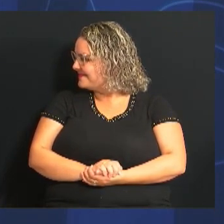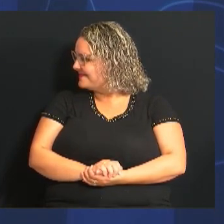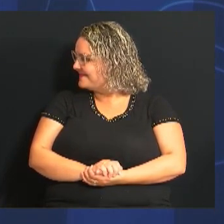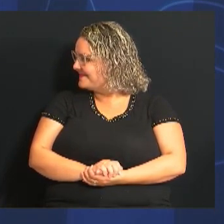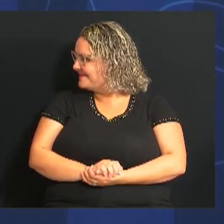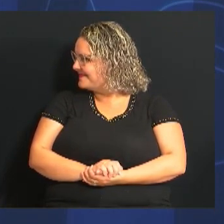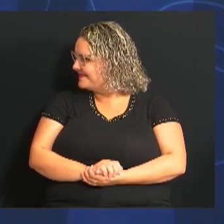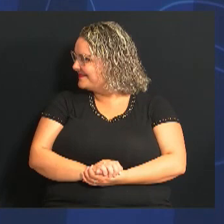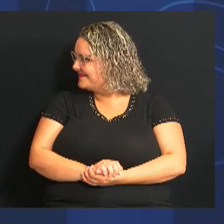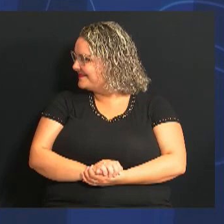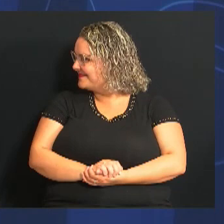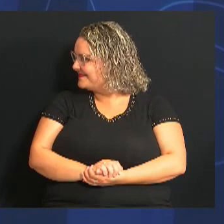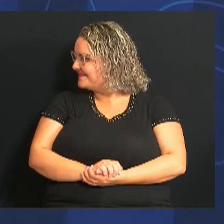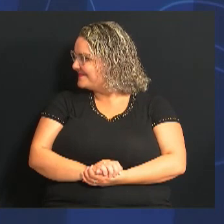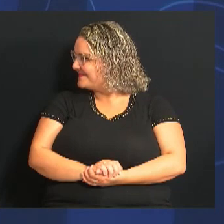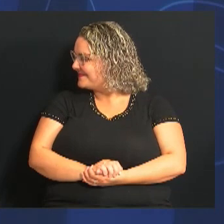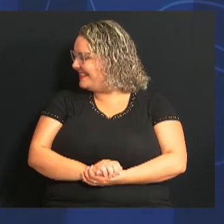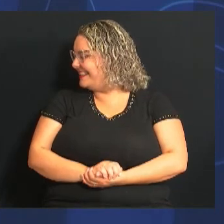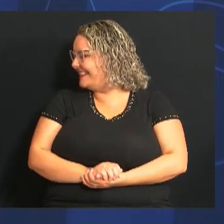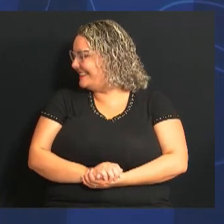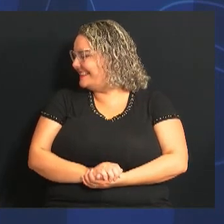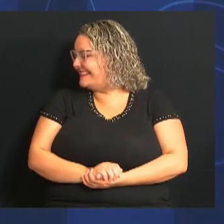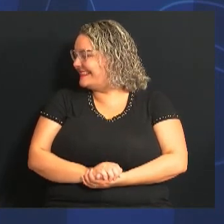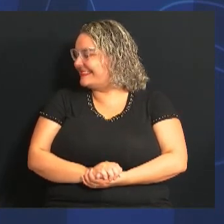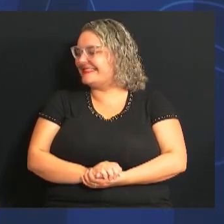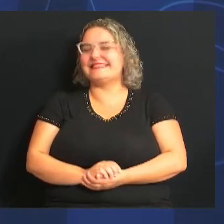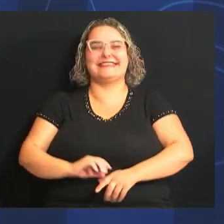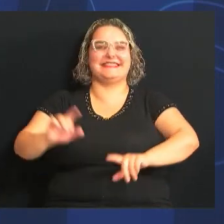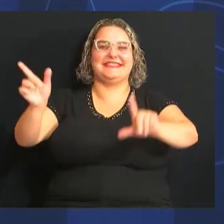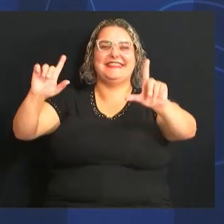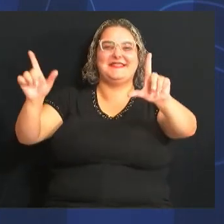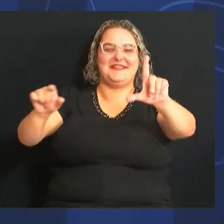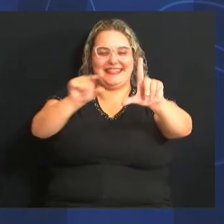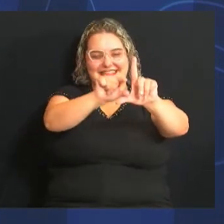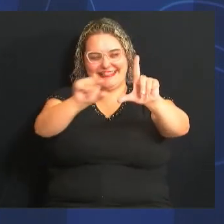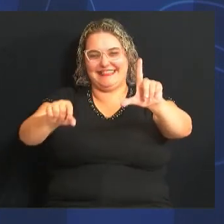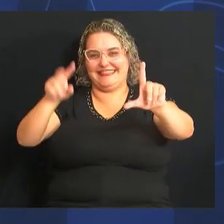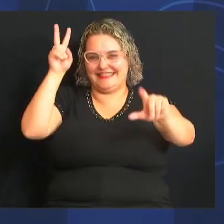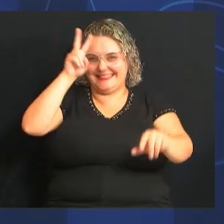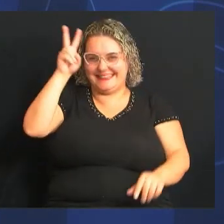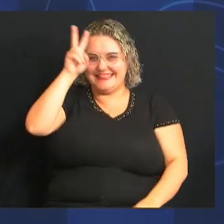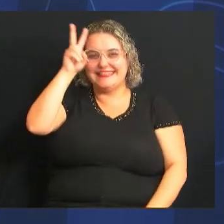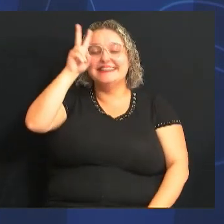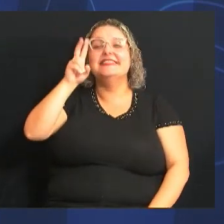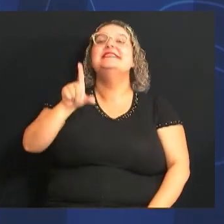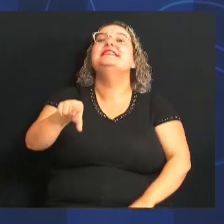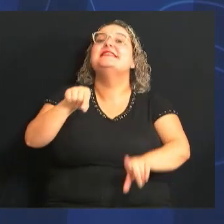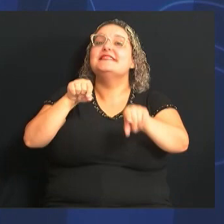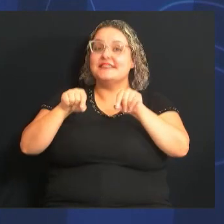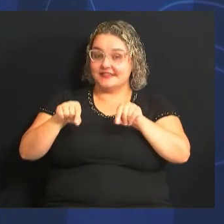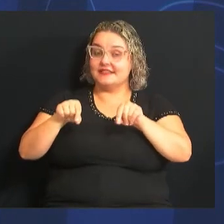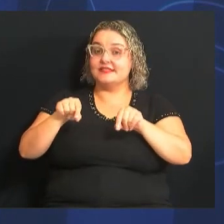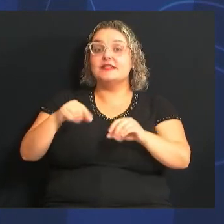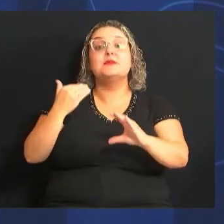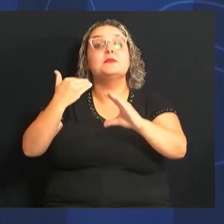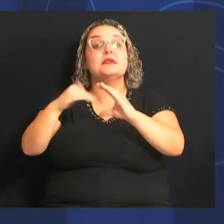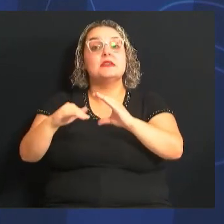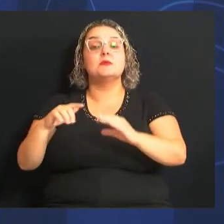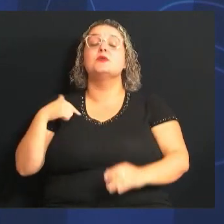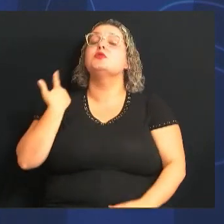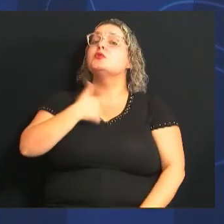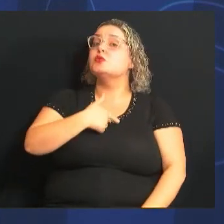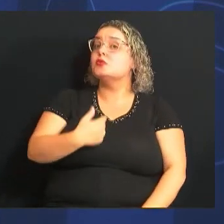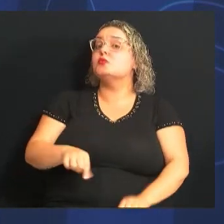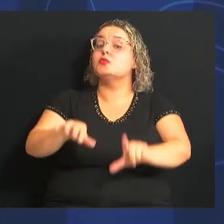978293776, o número já está aqui embaixo da sua tela. Lembrando sempre, você tem a opção de enviar a sua mensagem através do nosso